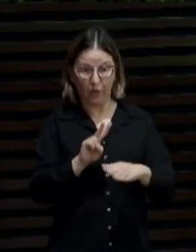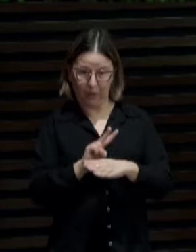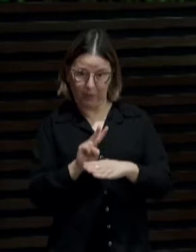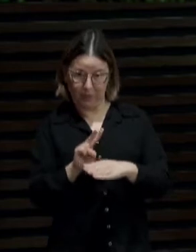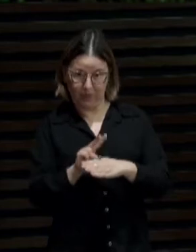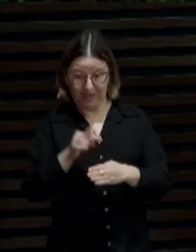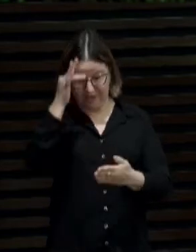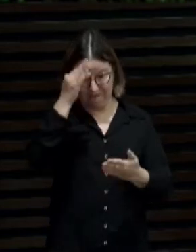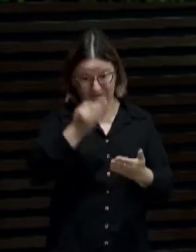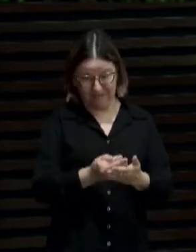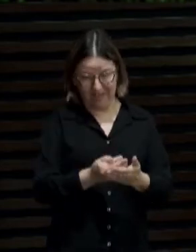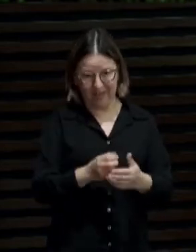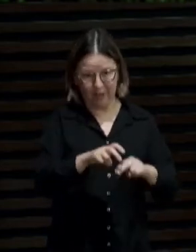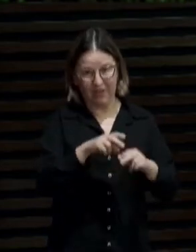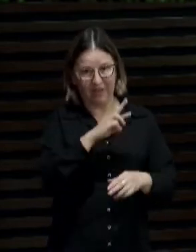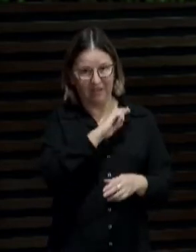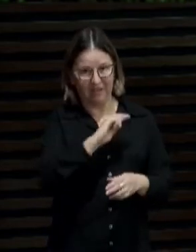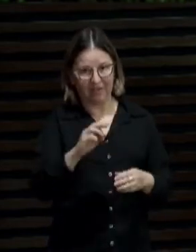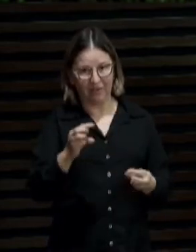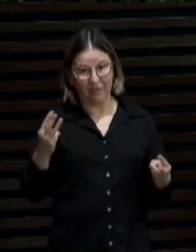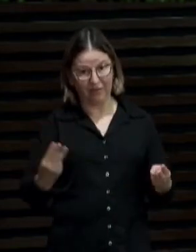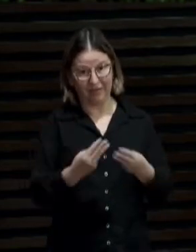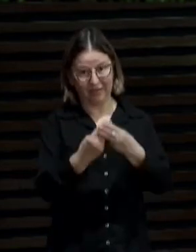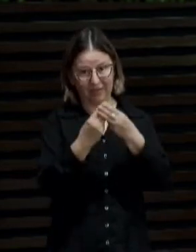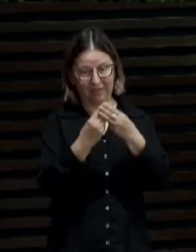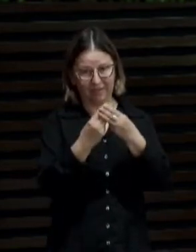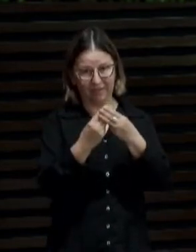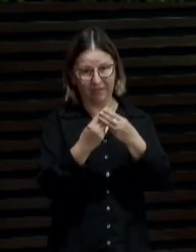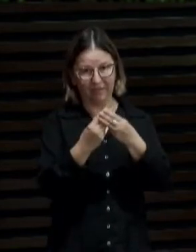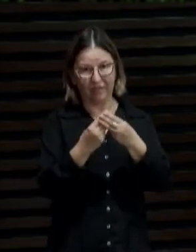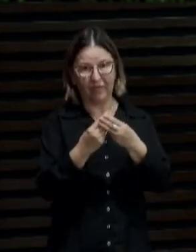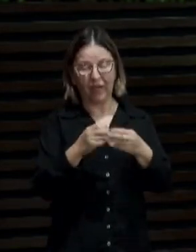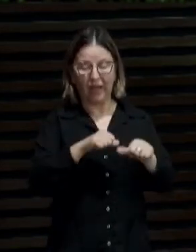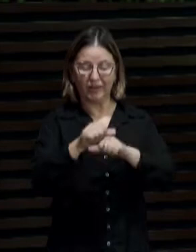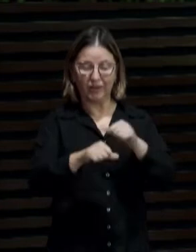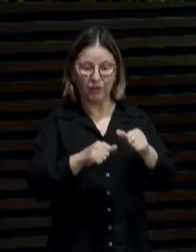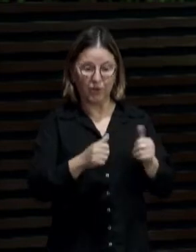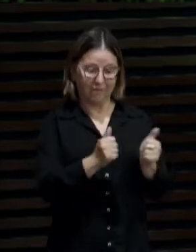era tamanho que ele se tornou um dos maiores perseguidores dos cristãos.